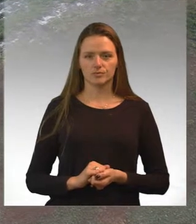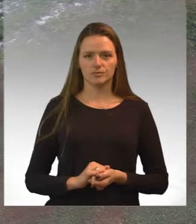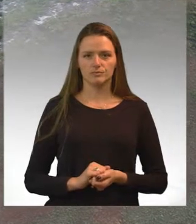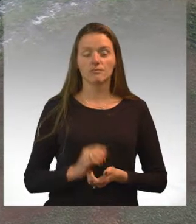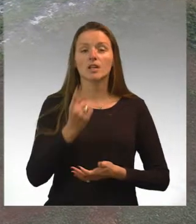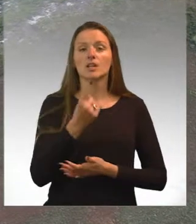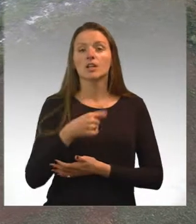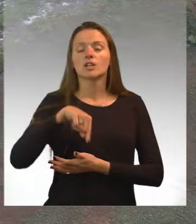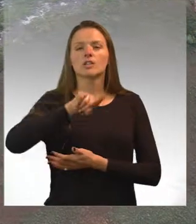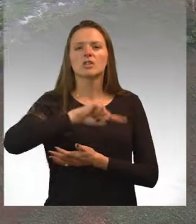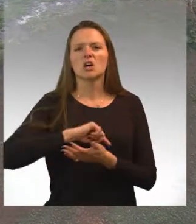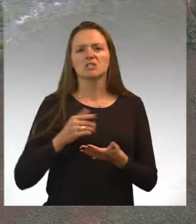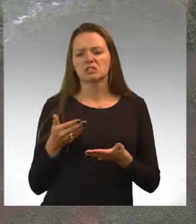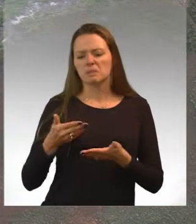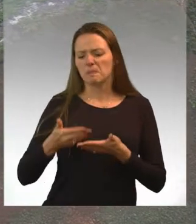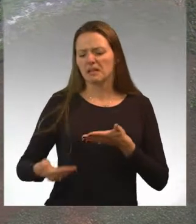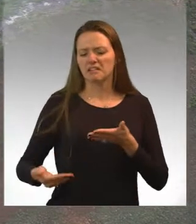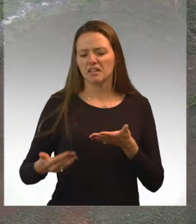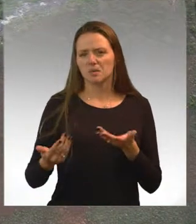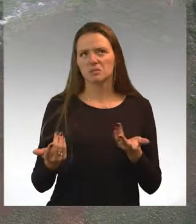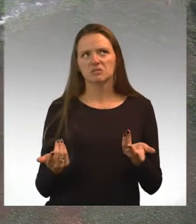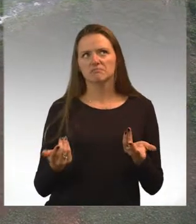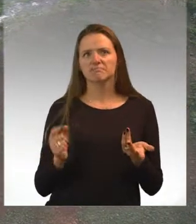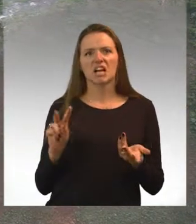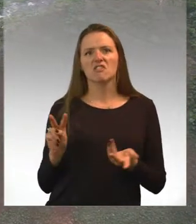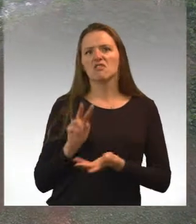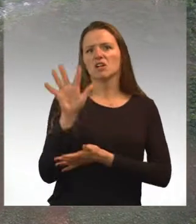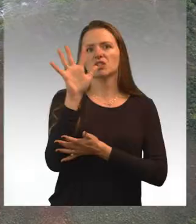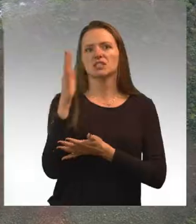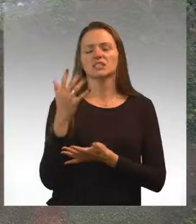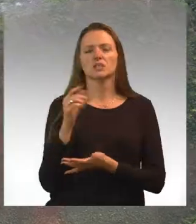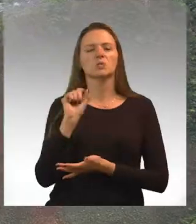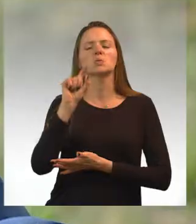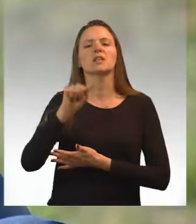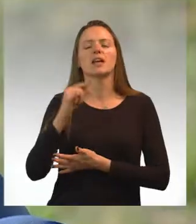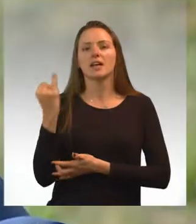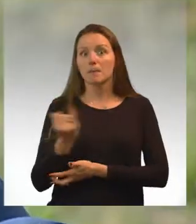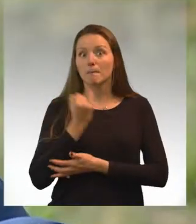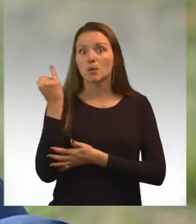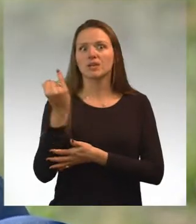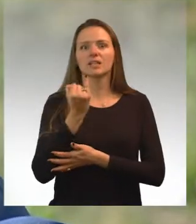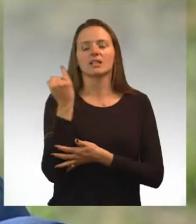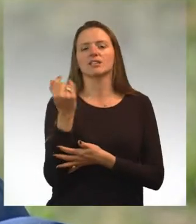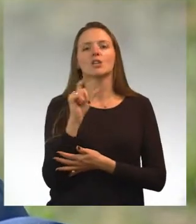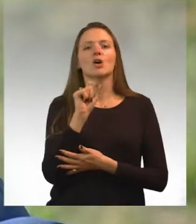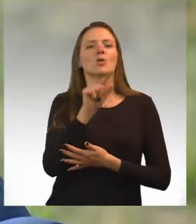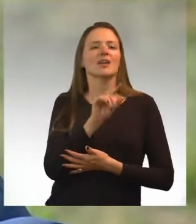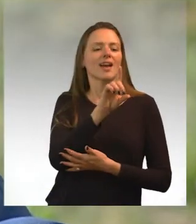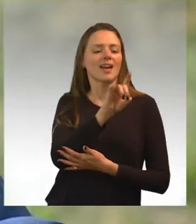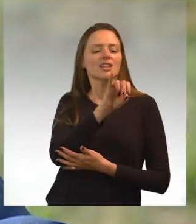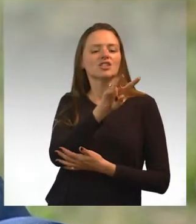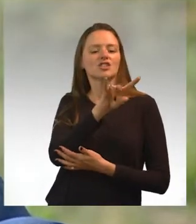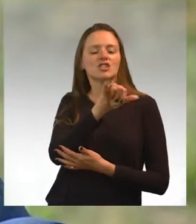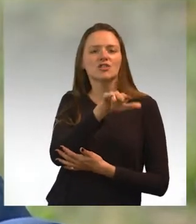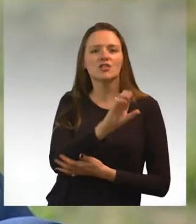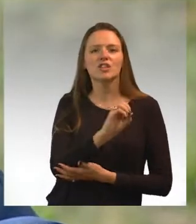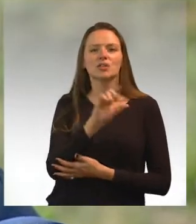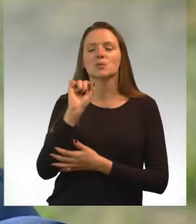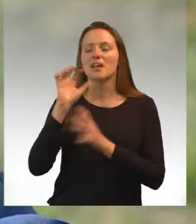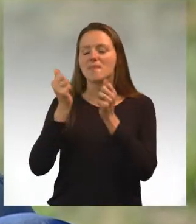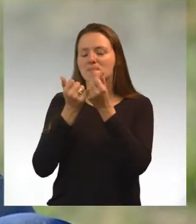Nós perdemos a noção do sagrado, nós perdemos a noção do divino, nós perdemos a noção do